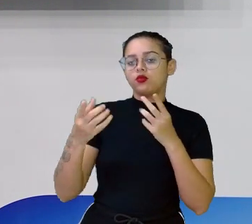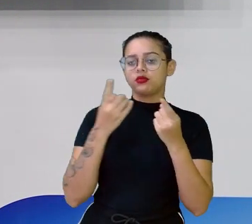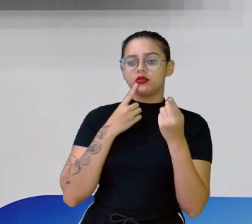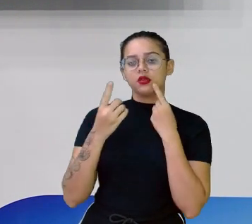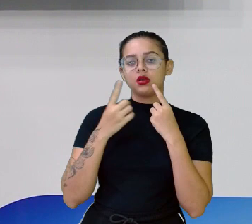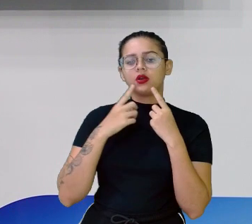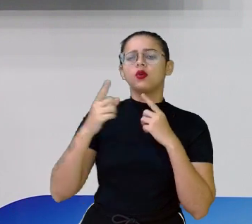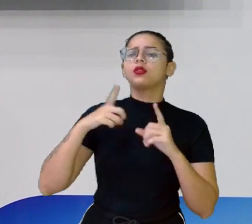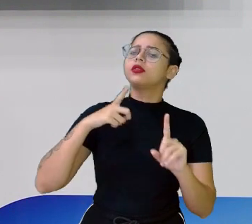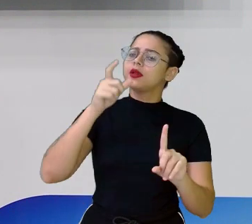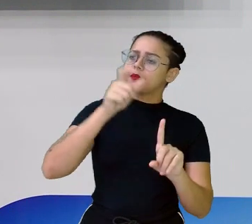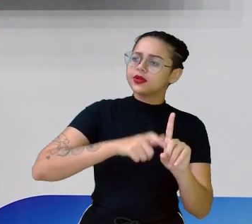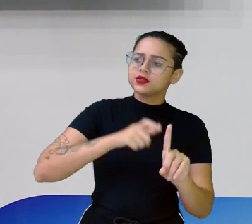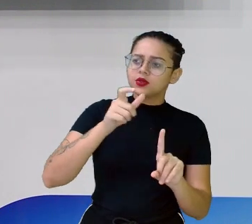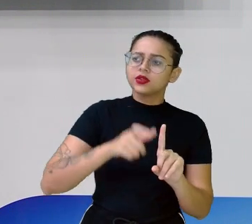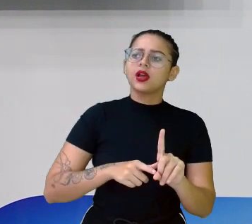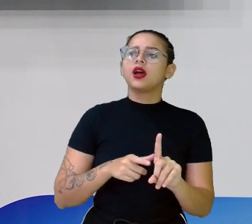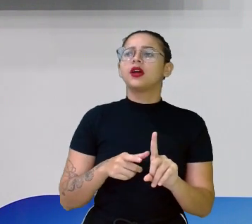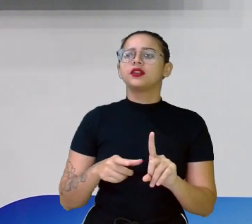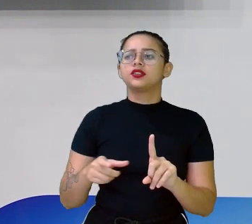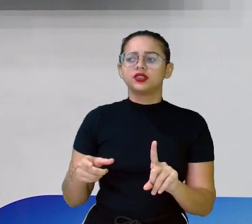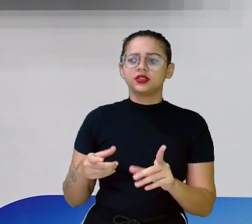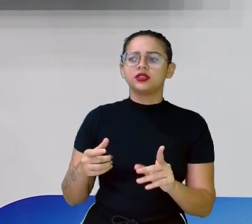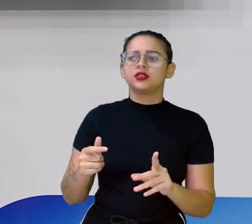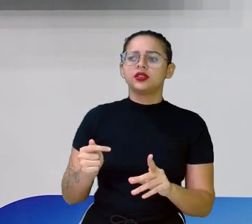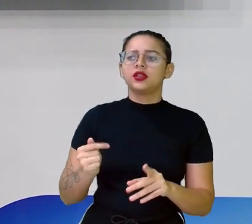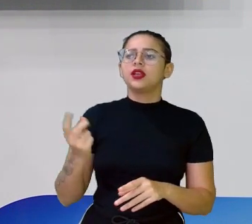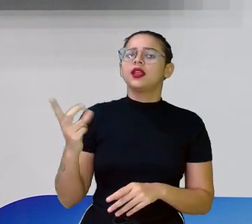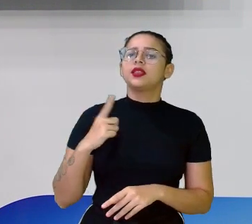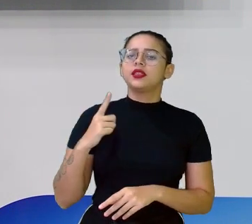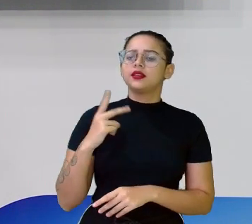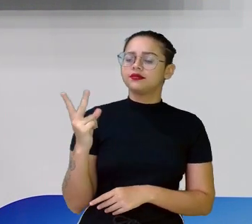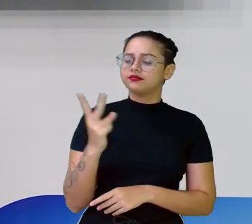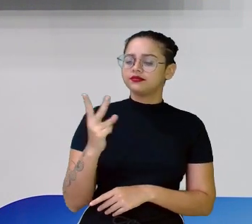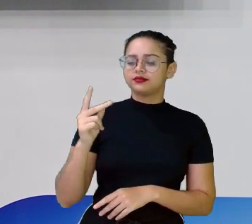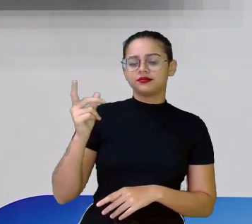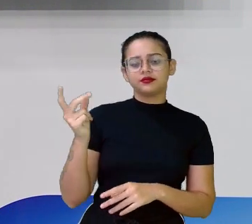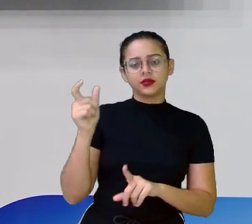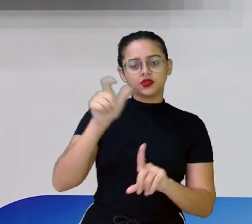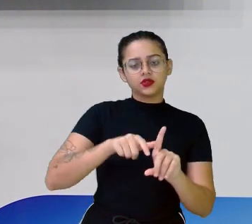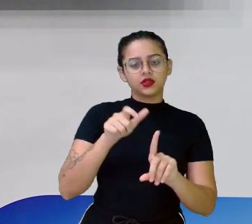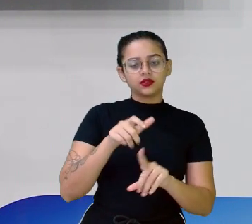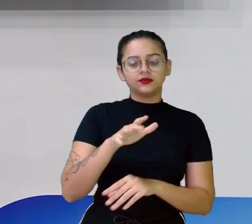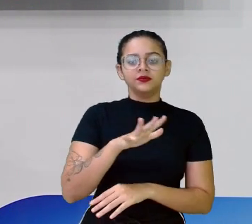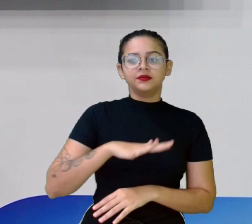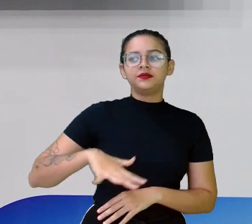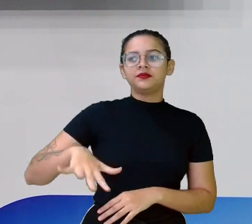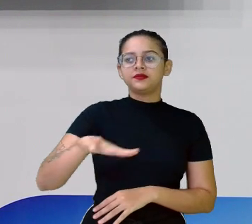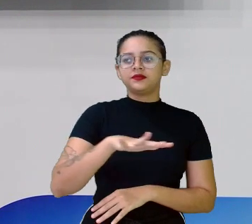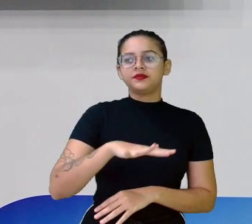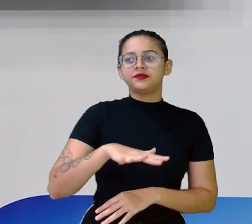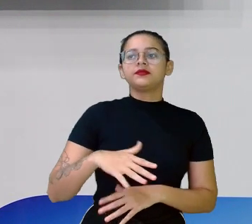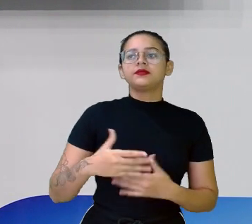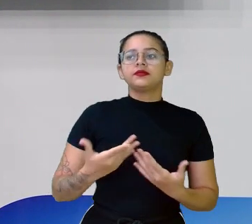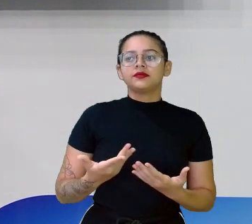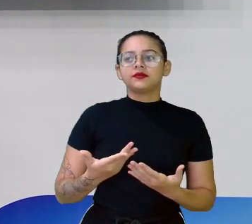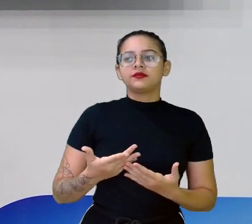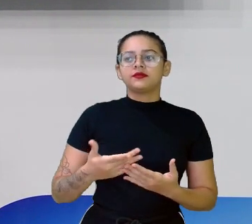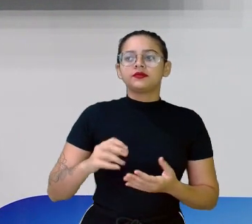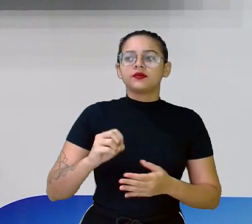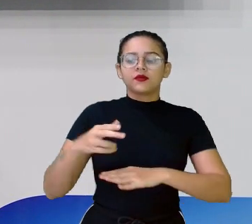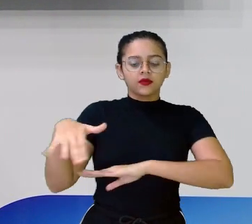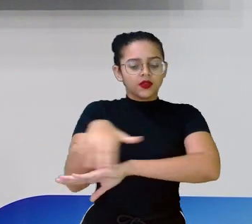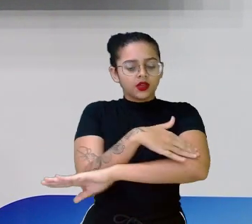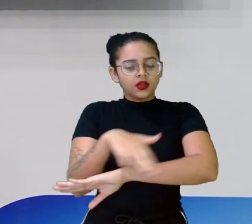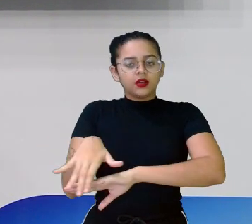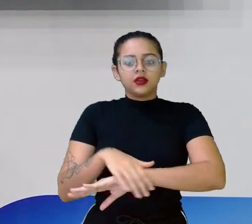tem personagens, tem, ó, as 2 formigas e o espaço no meio da rua. O